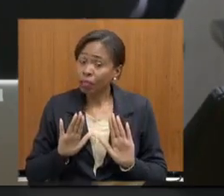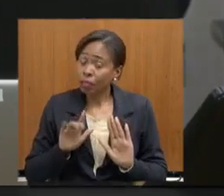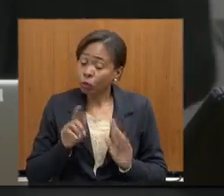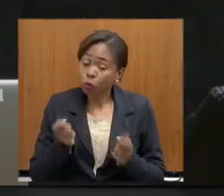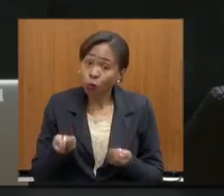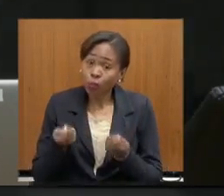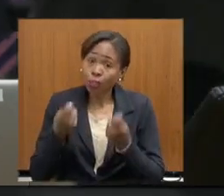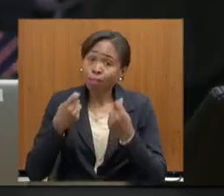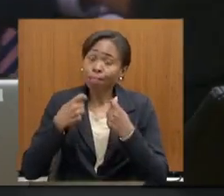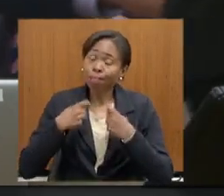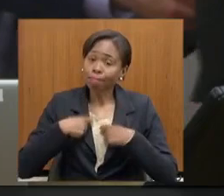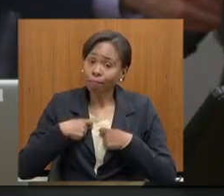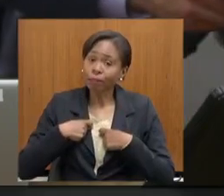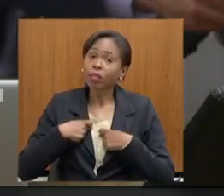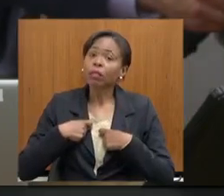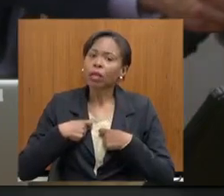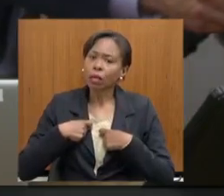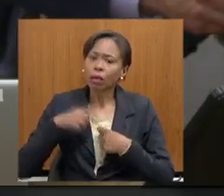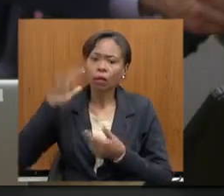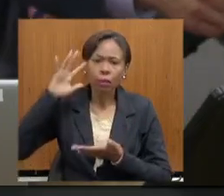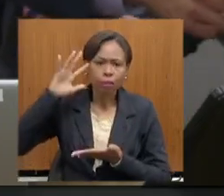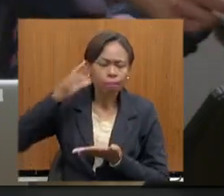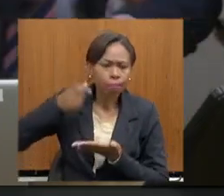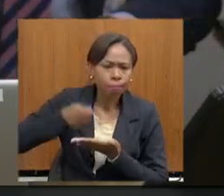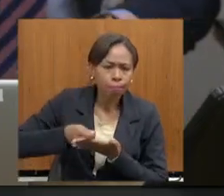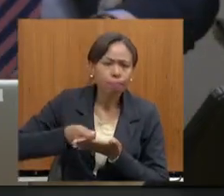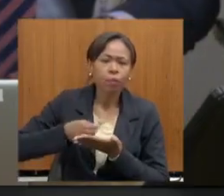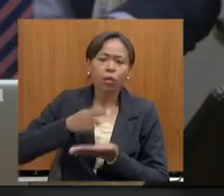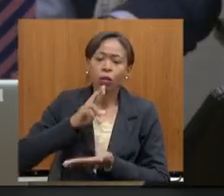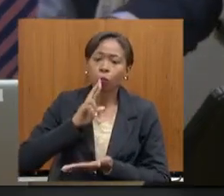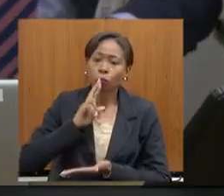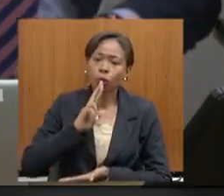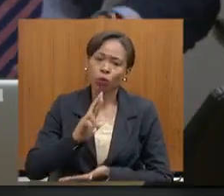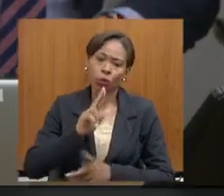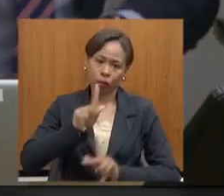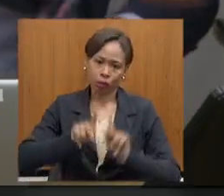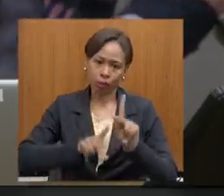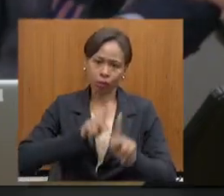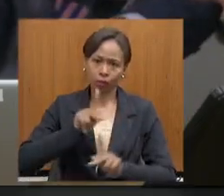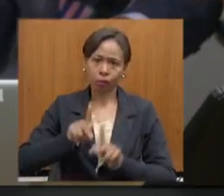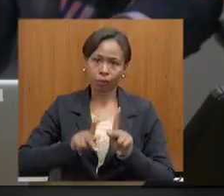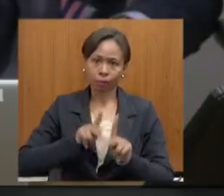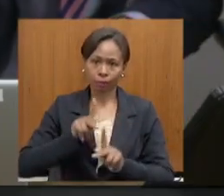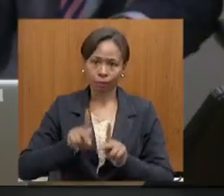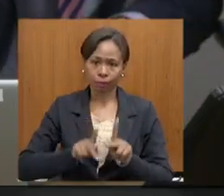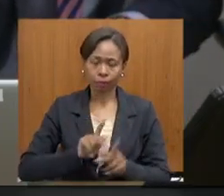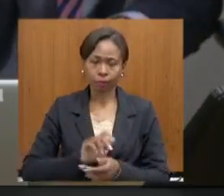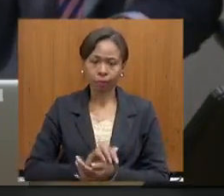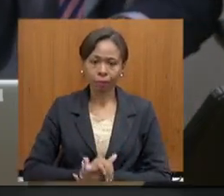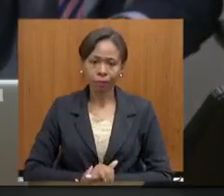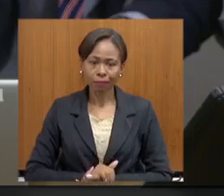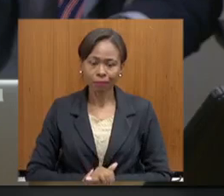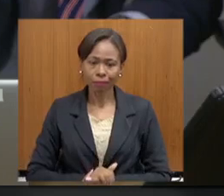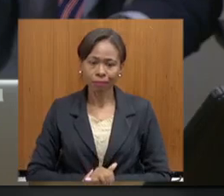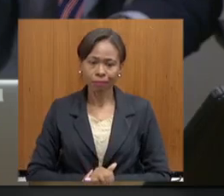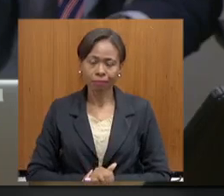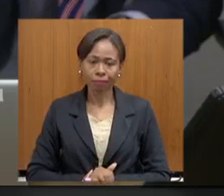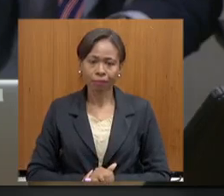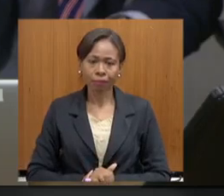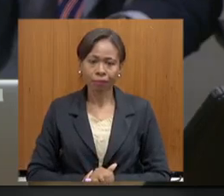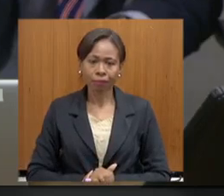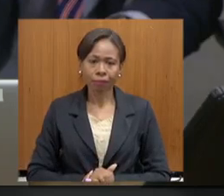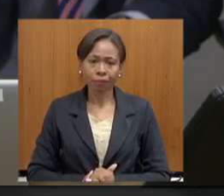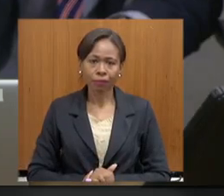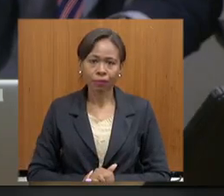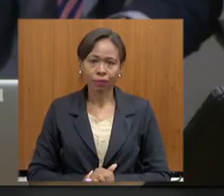é levar os resultados que a população precisa E como sempre é dito é